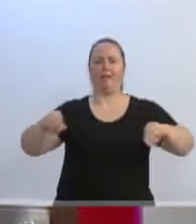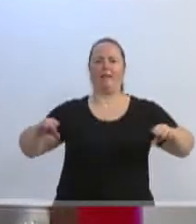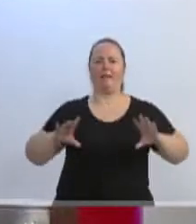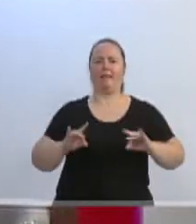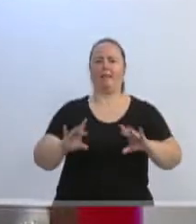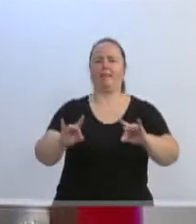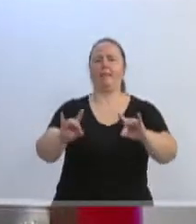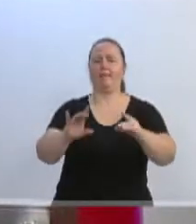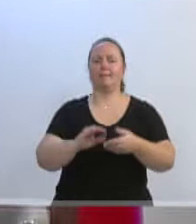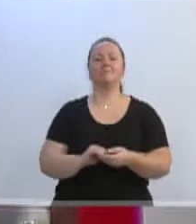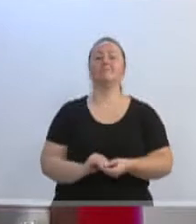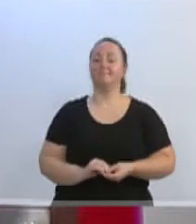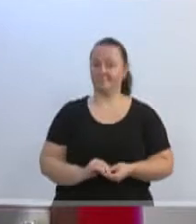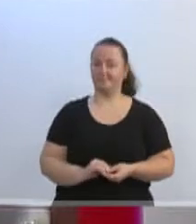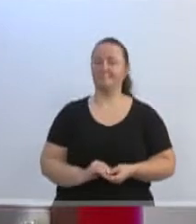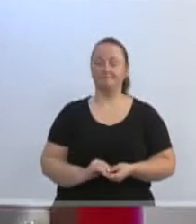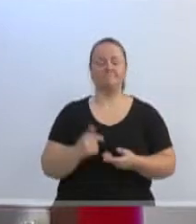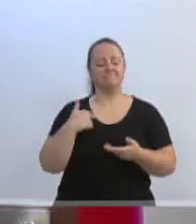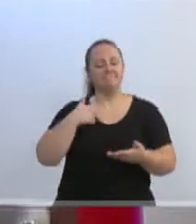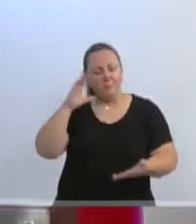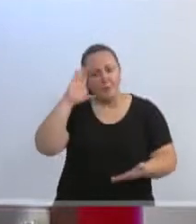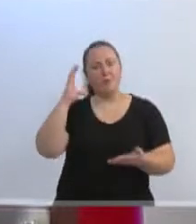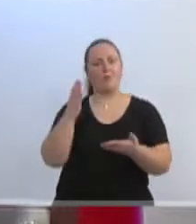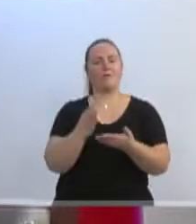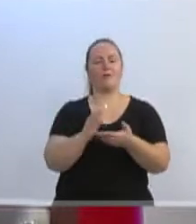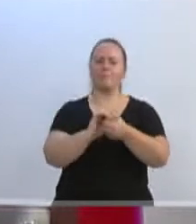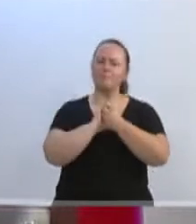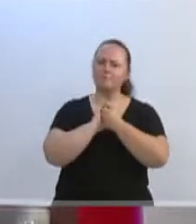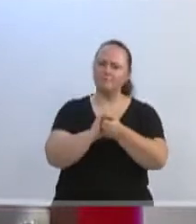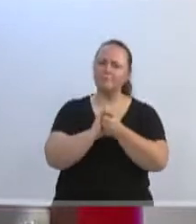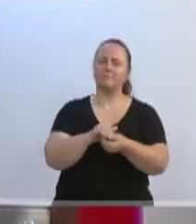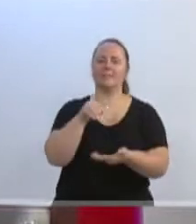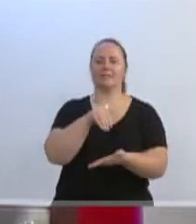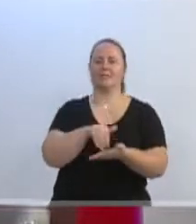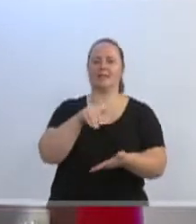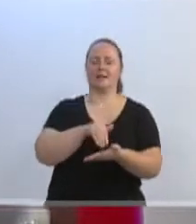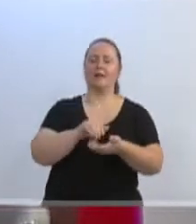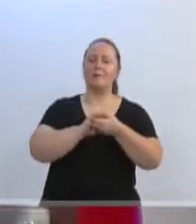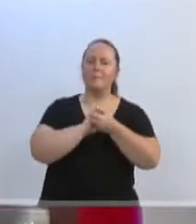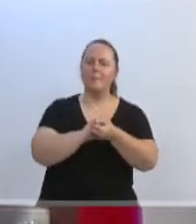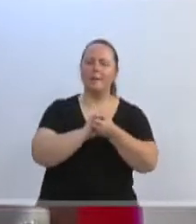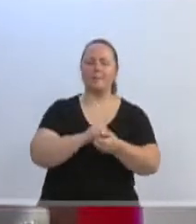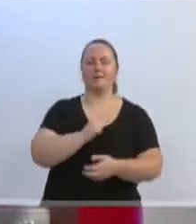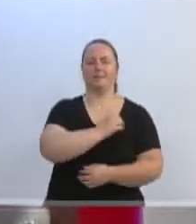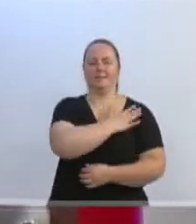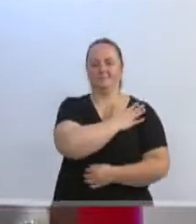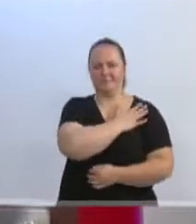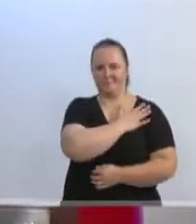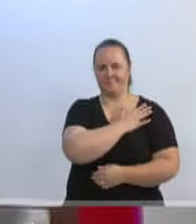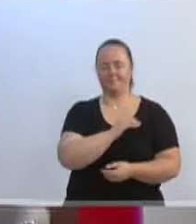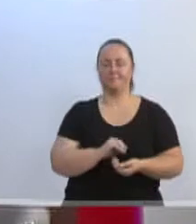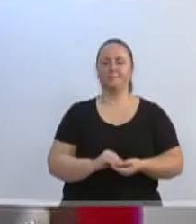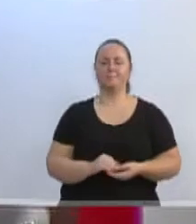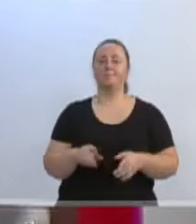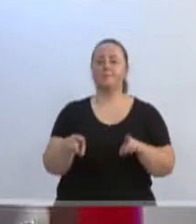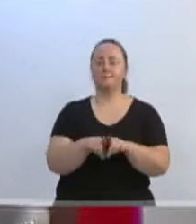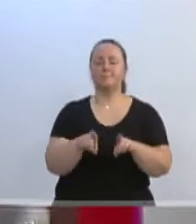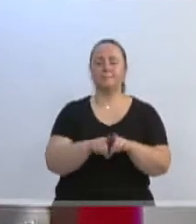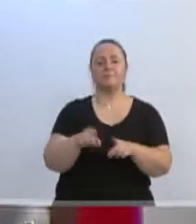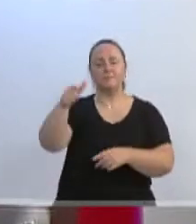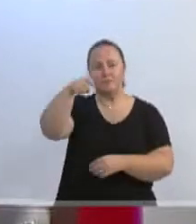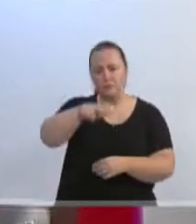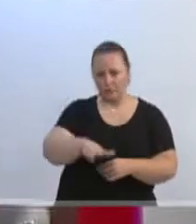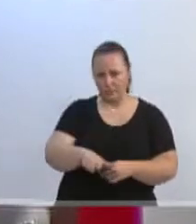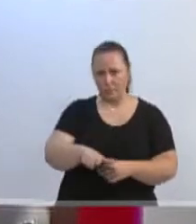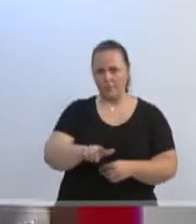todas essa situação. Vou dar esse voto de confiança, parabéns ao secretário e parabéns ao executivo. Eu queria também ressaltar aqui rapidamente, que